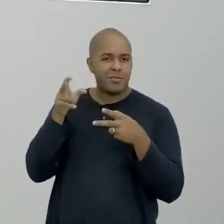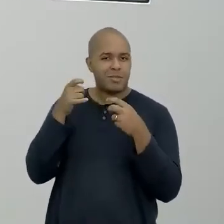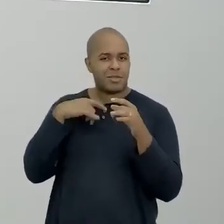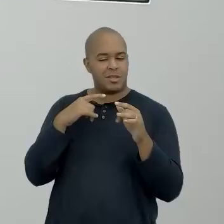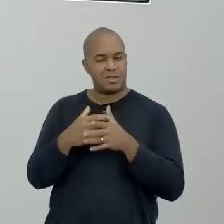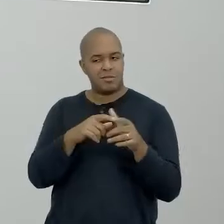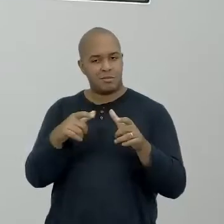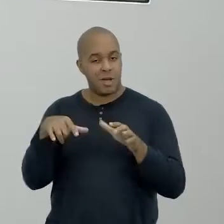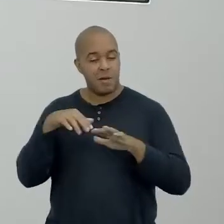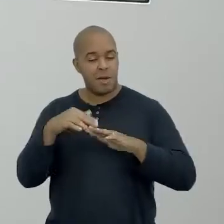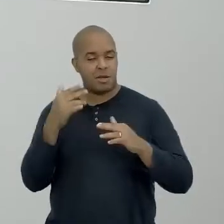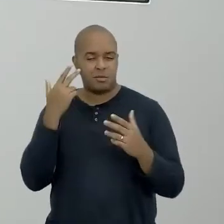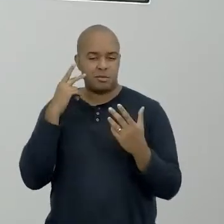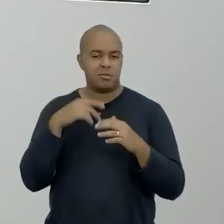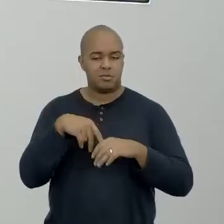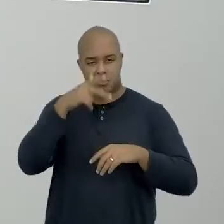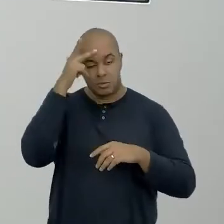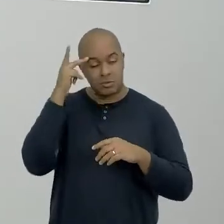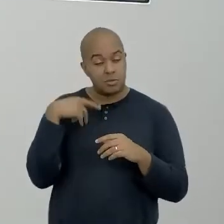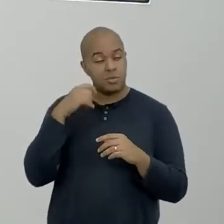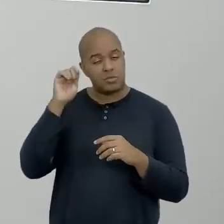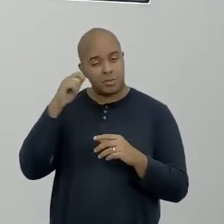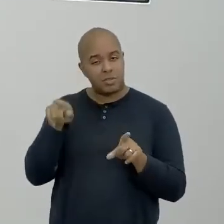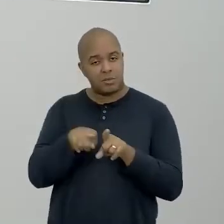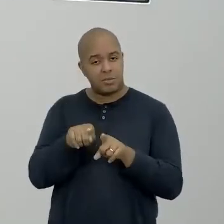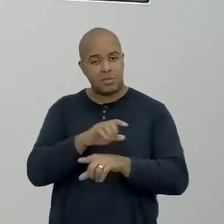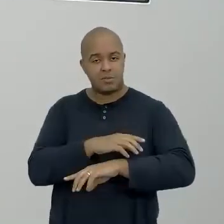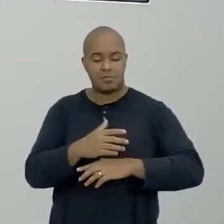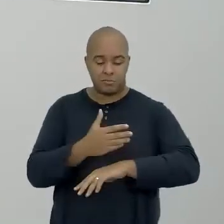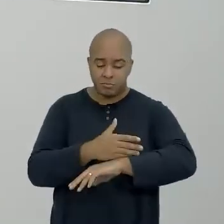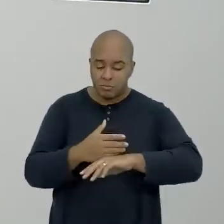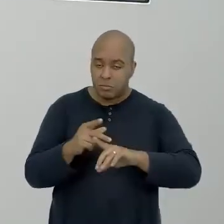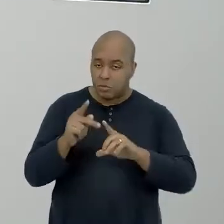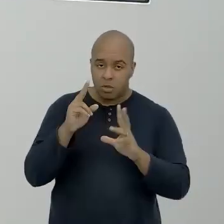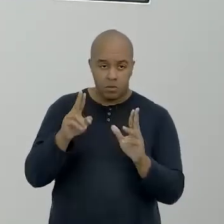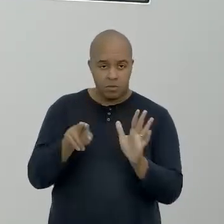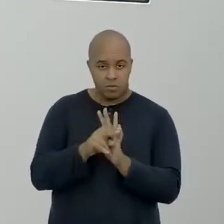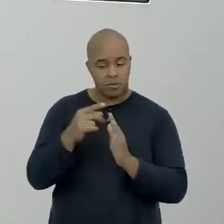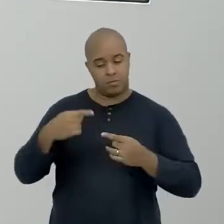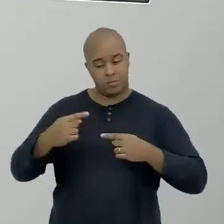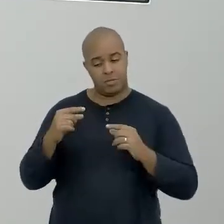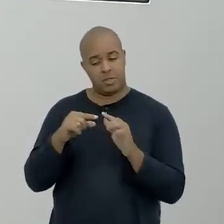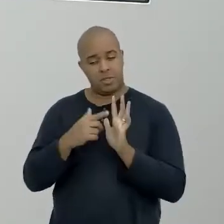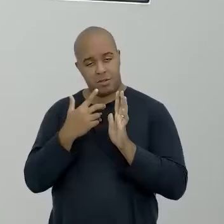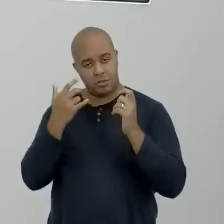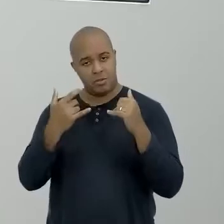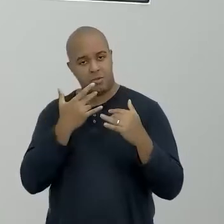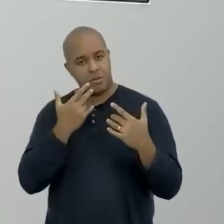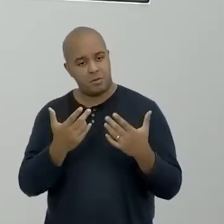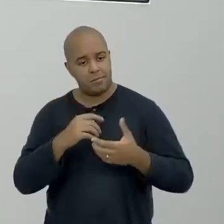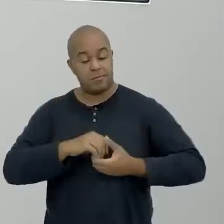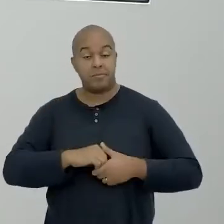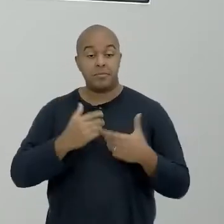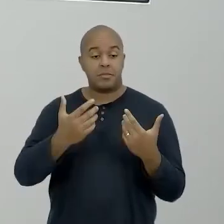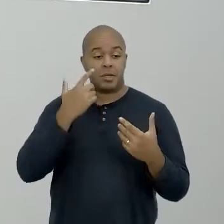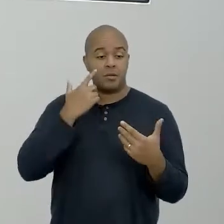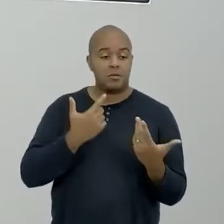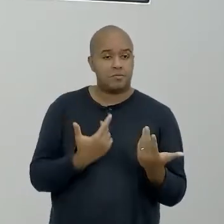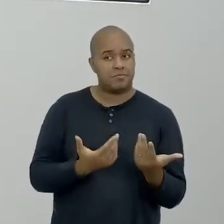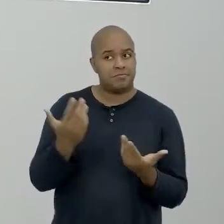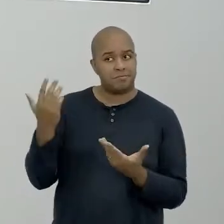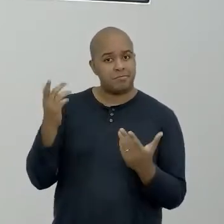os espaços mais povoados por pessoas pretas, também por conta dessas mesmas políticas que eu mencionei. Então,